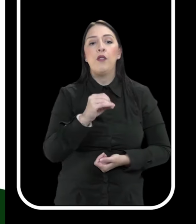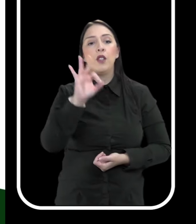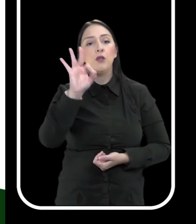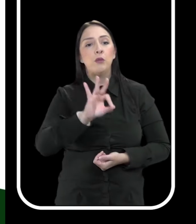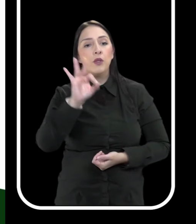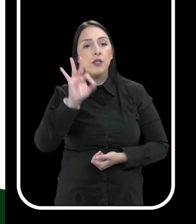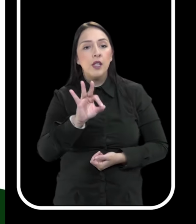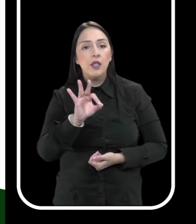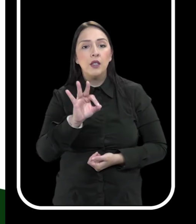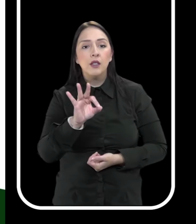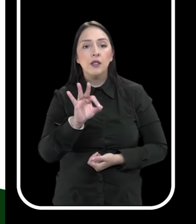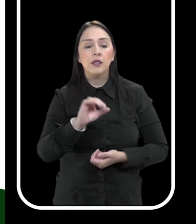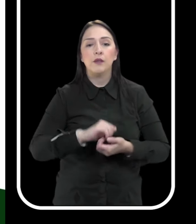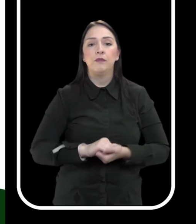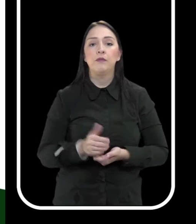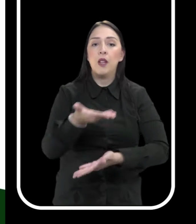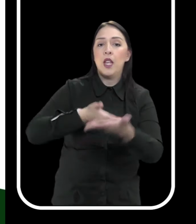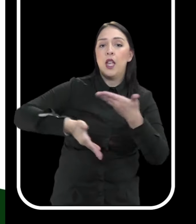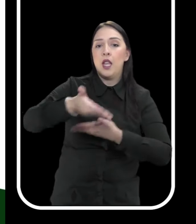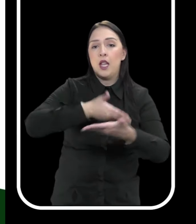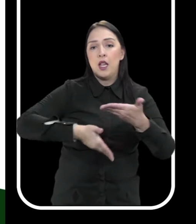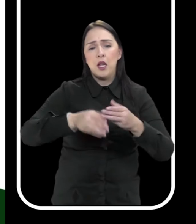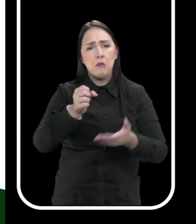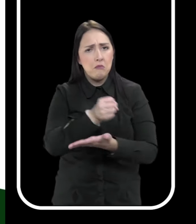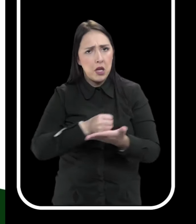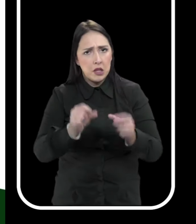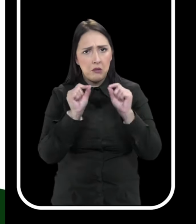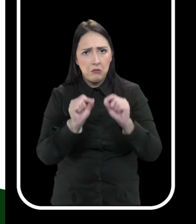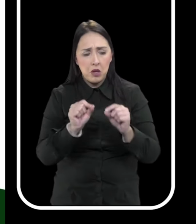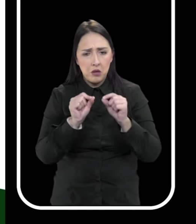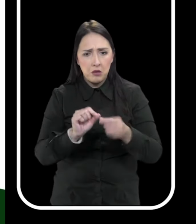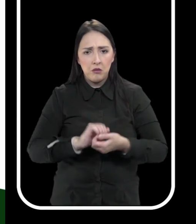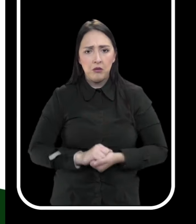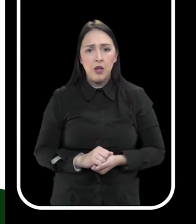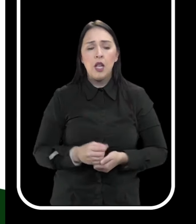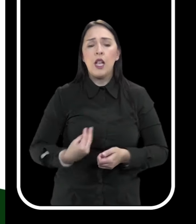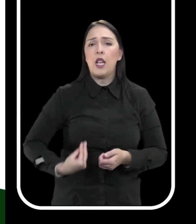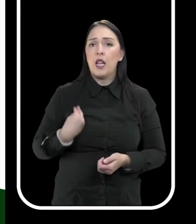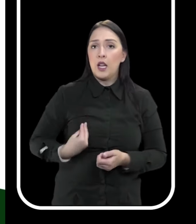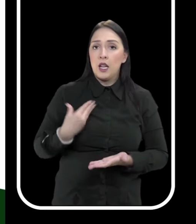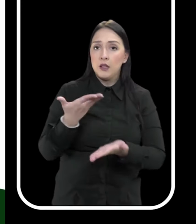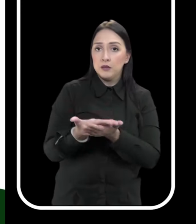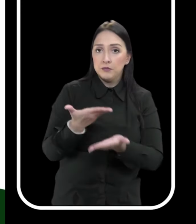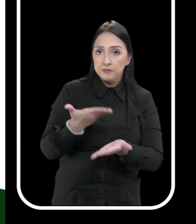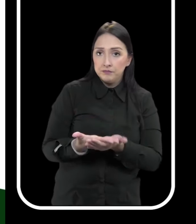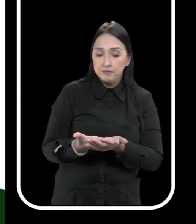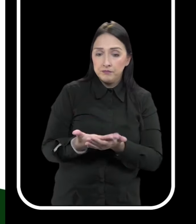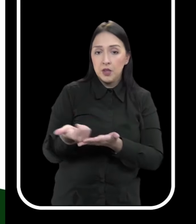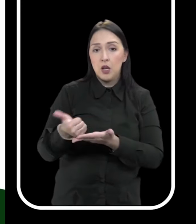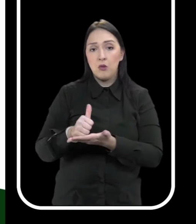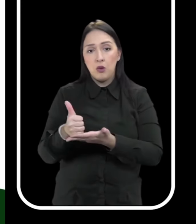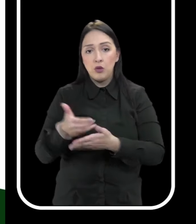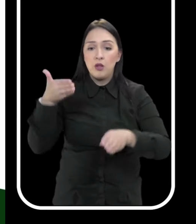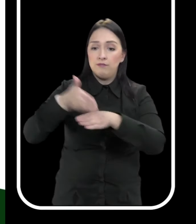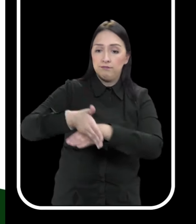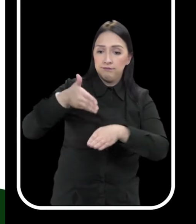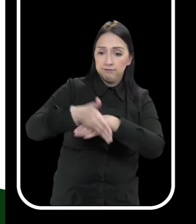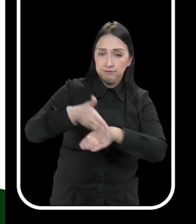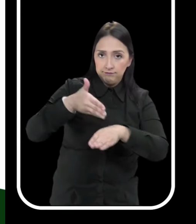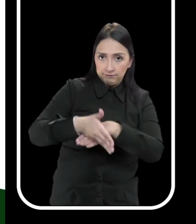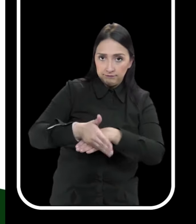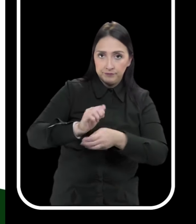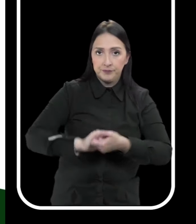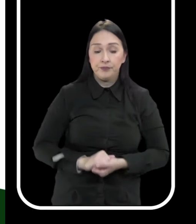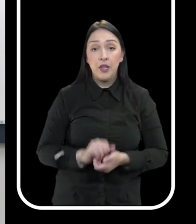de atividades síncronas mediadas, que seria basicamente aulas ao vivo com controle de